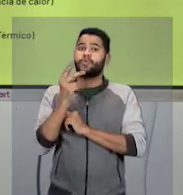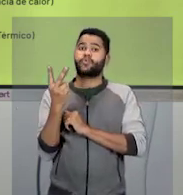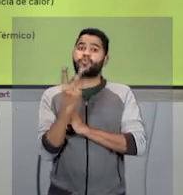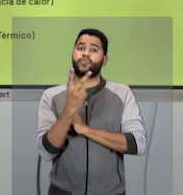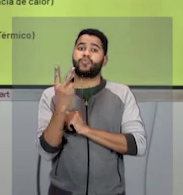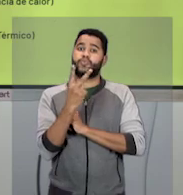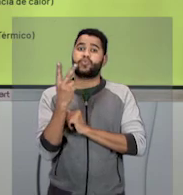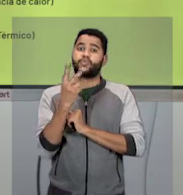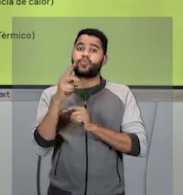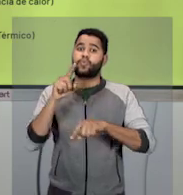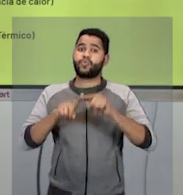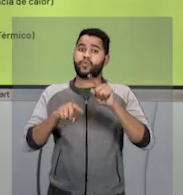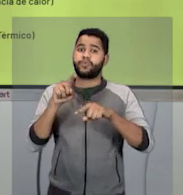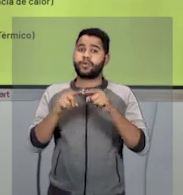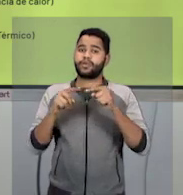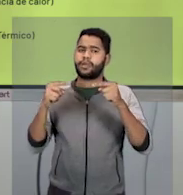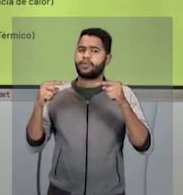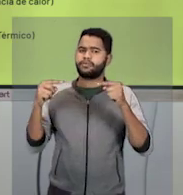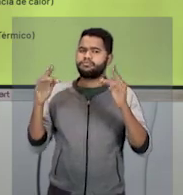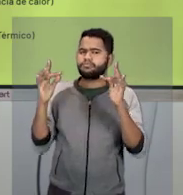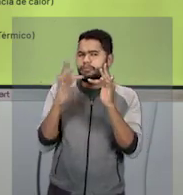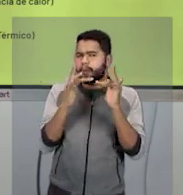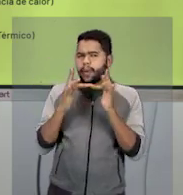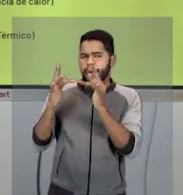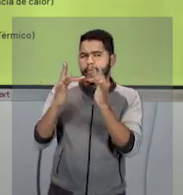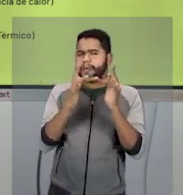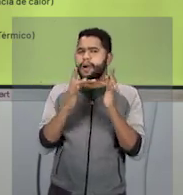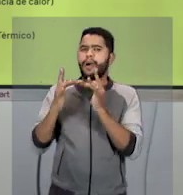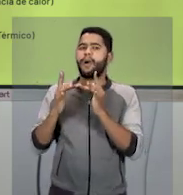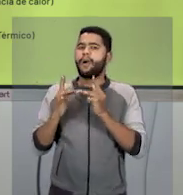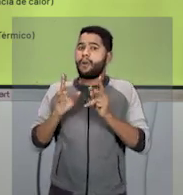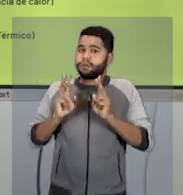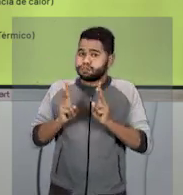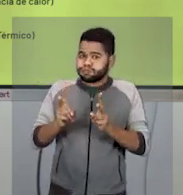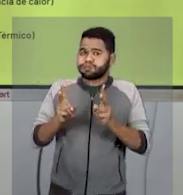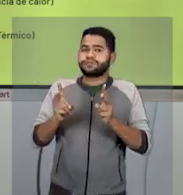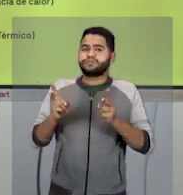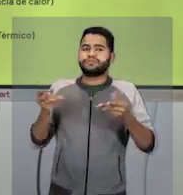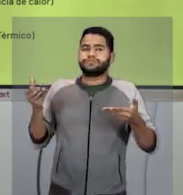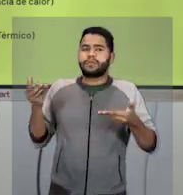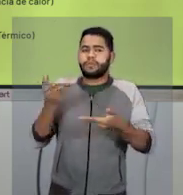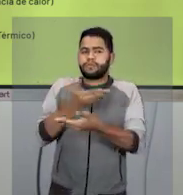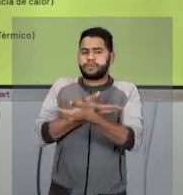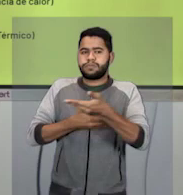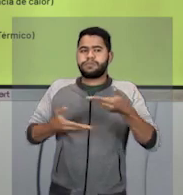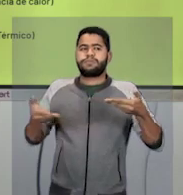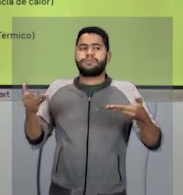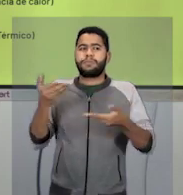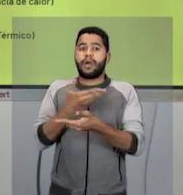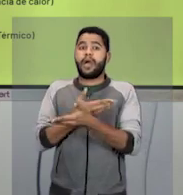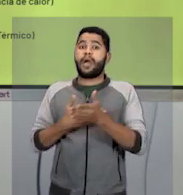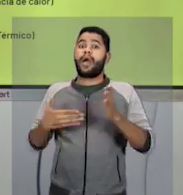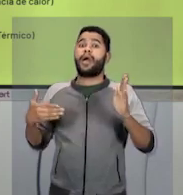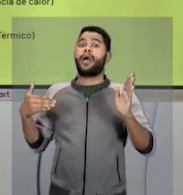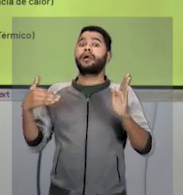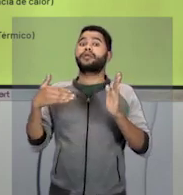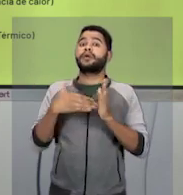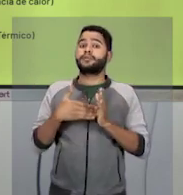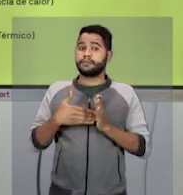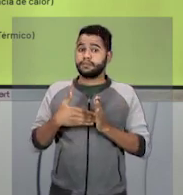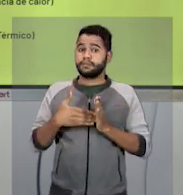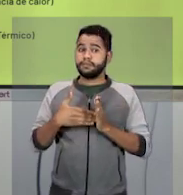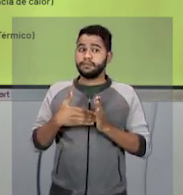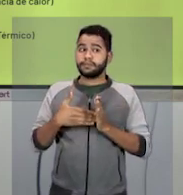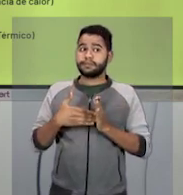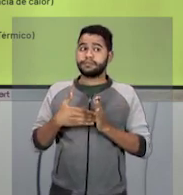em contato, eles vão sim permanecer trocando essa energia até que